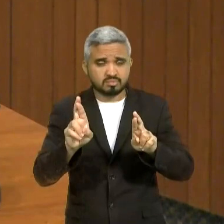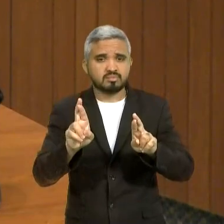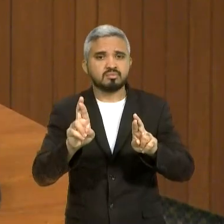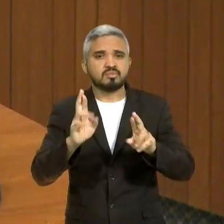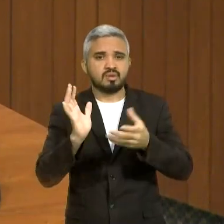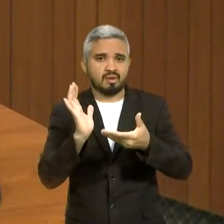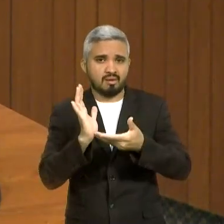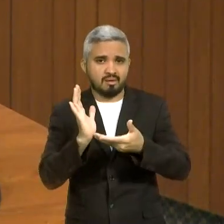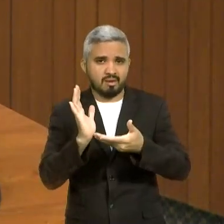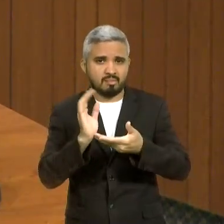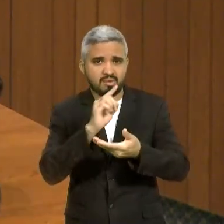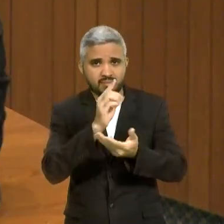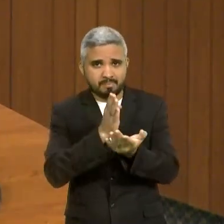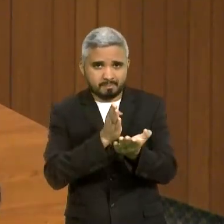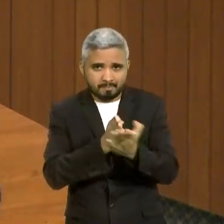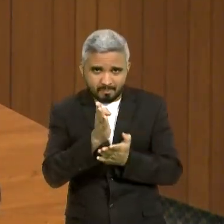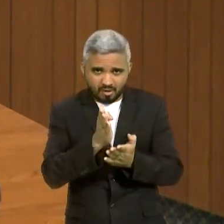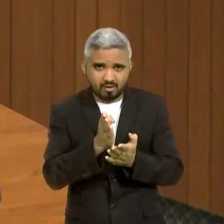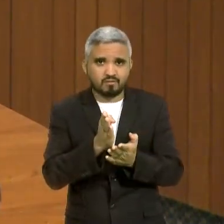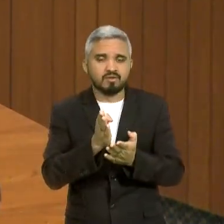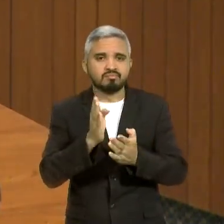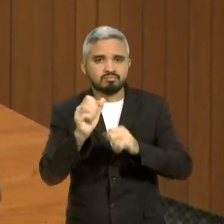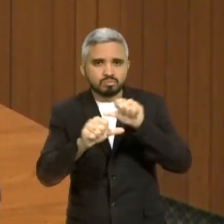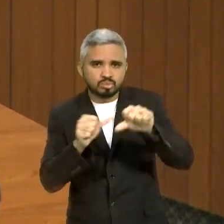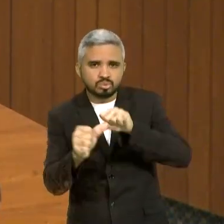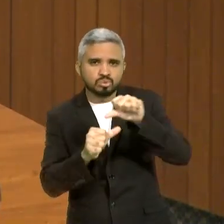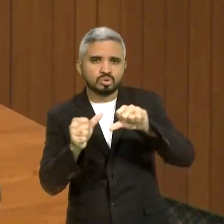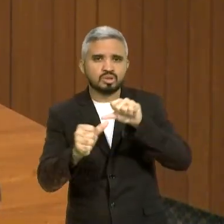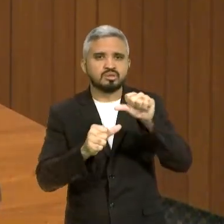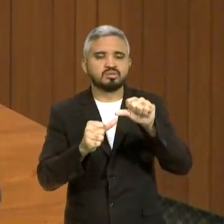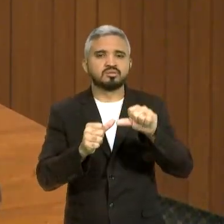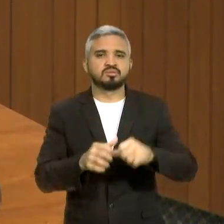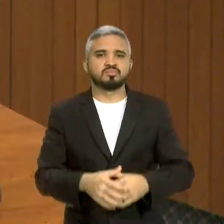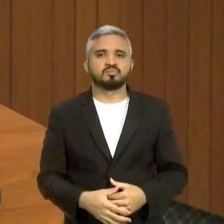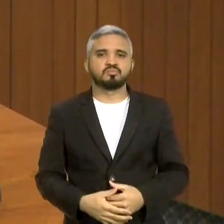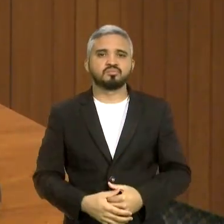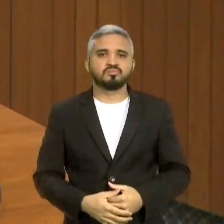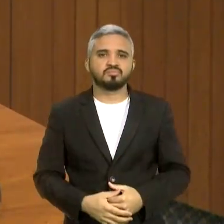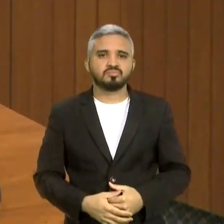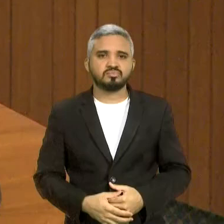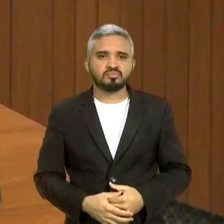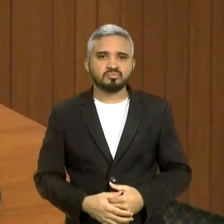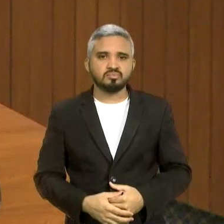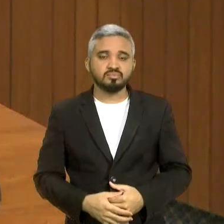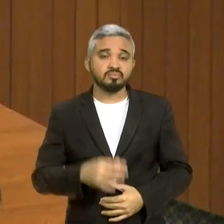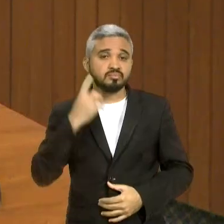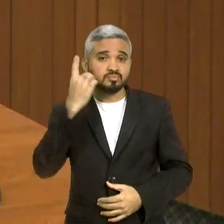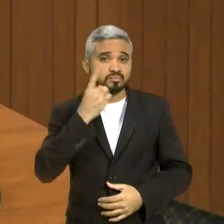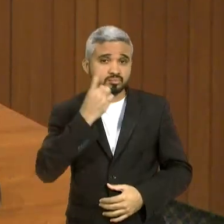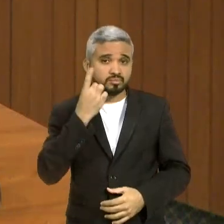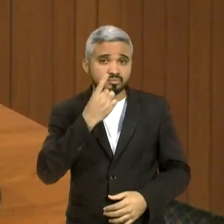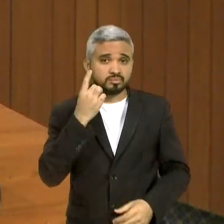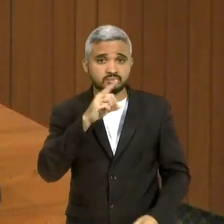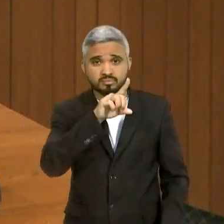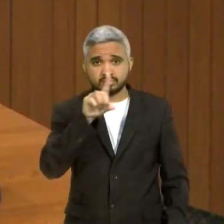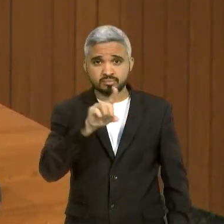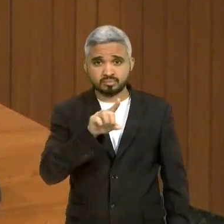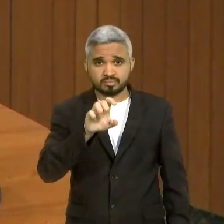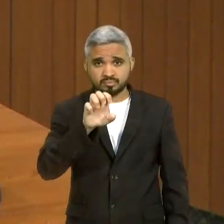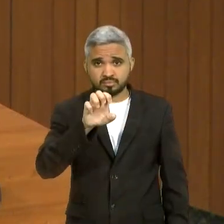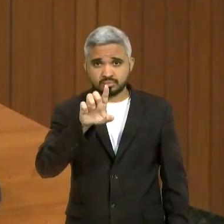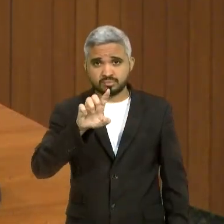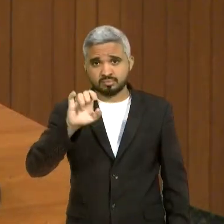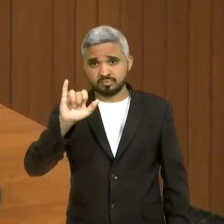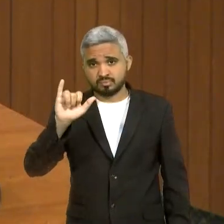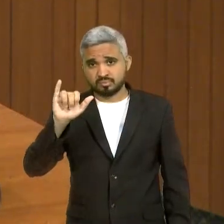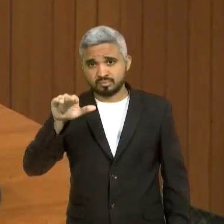dos Deputados. Nós que fizemos aqui um painel muito bem convocado pelo deputado Zé Inácio para debater